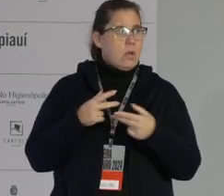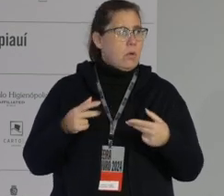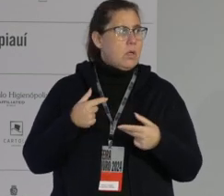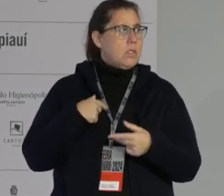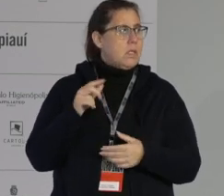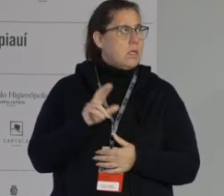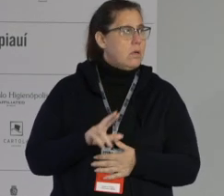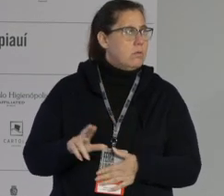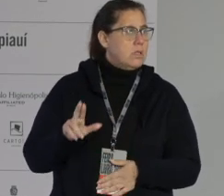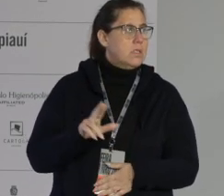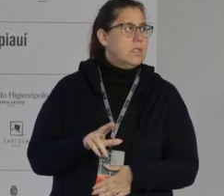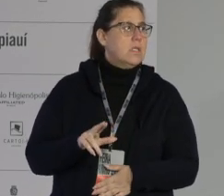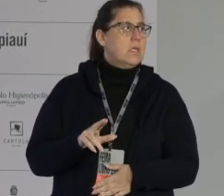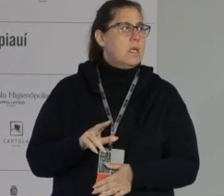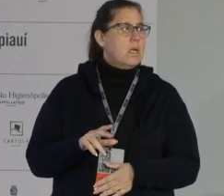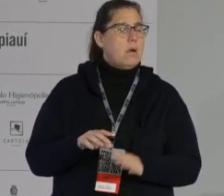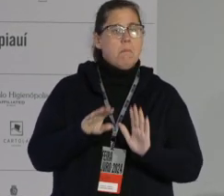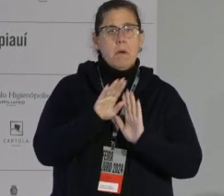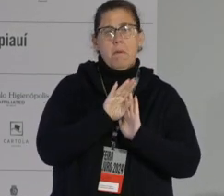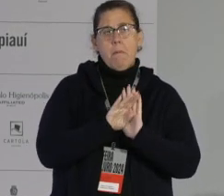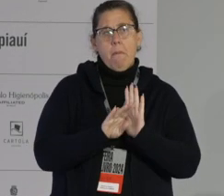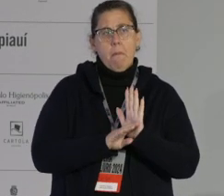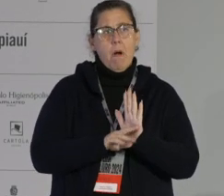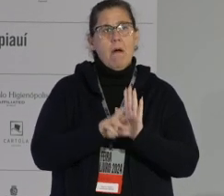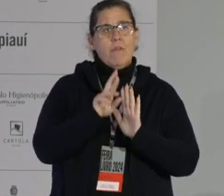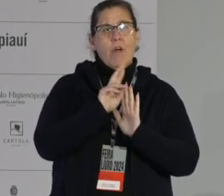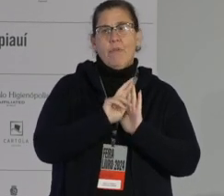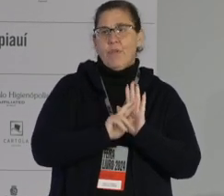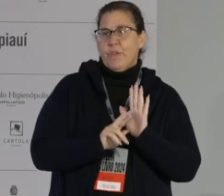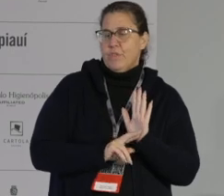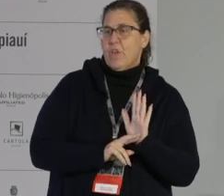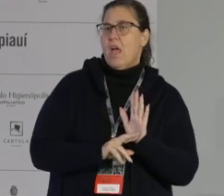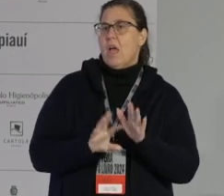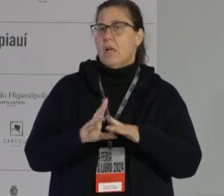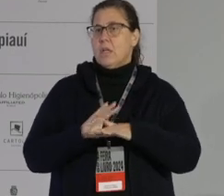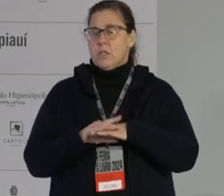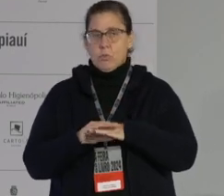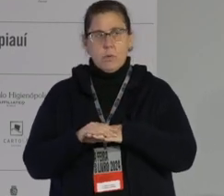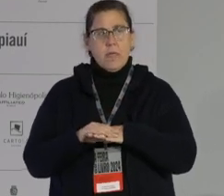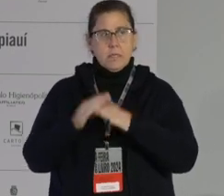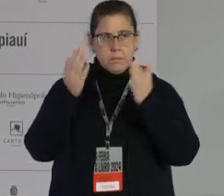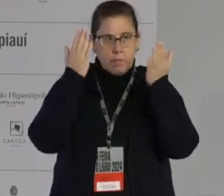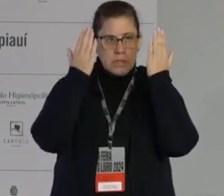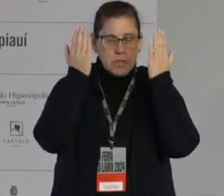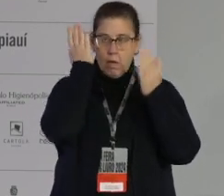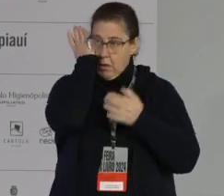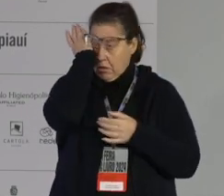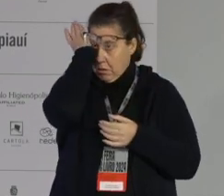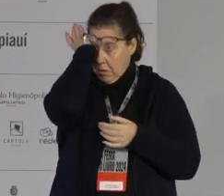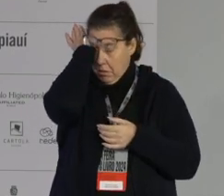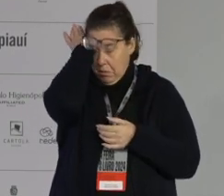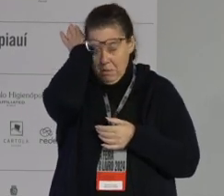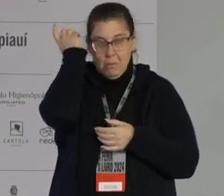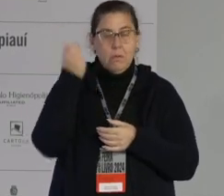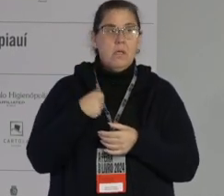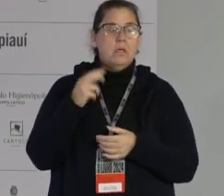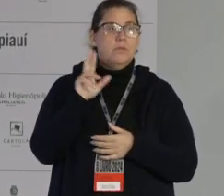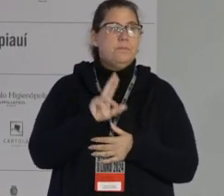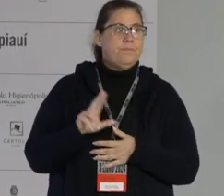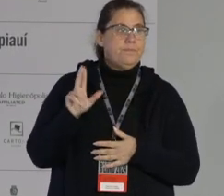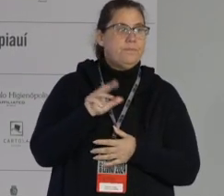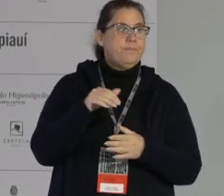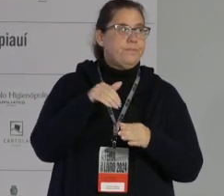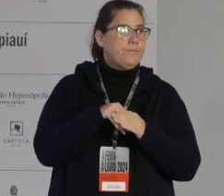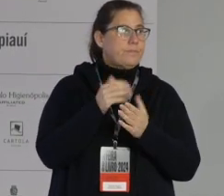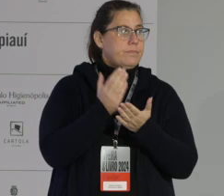usei com o manual, porque tem o manual de doenças psiquiátricas, né, que eu uso muito no livro,